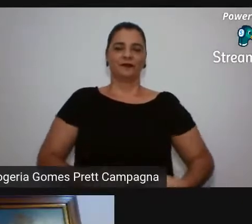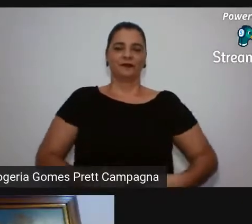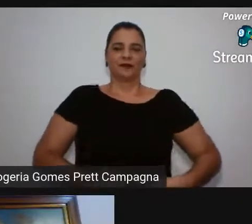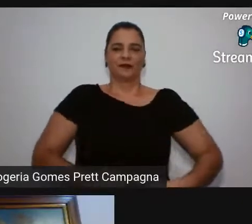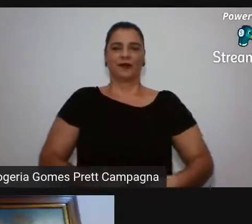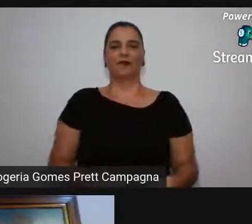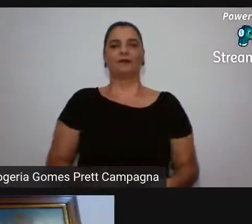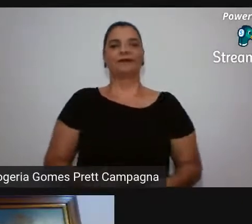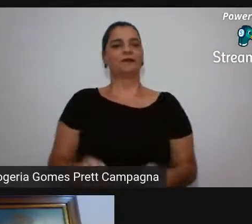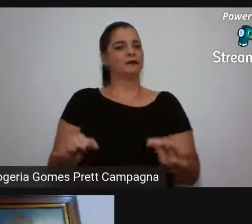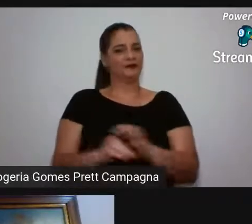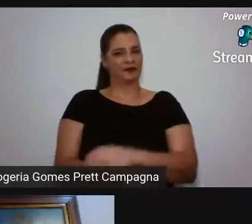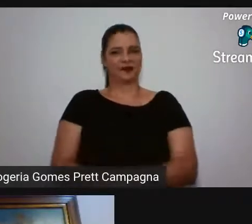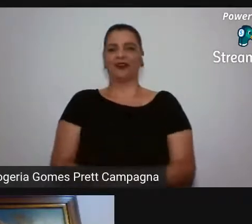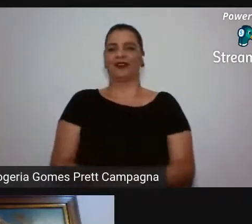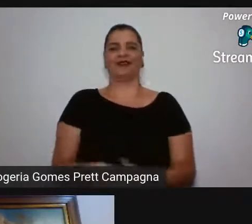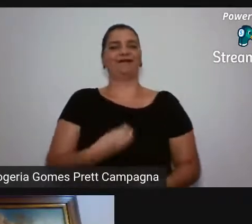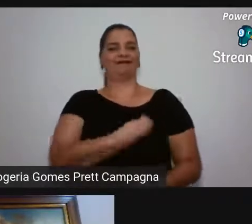Pronto, Rodrigo, apareci.